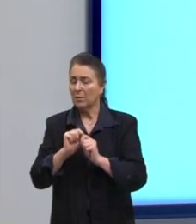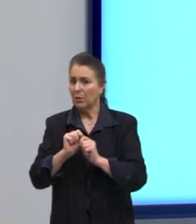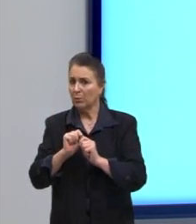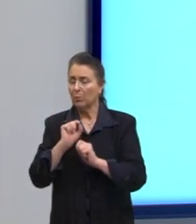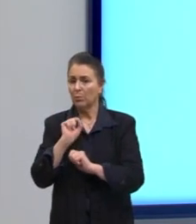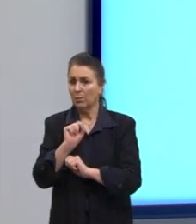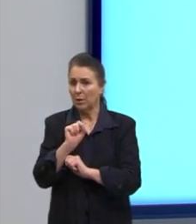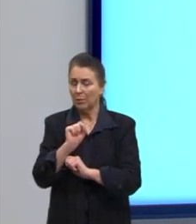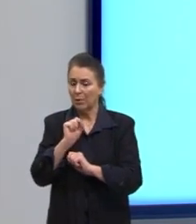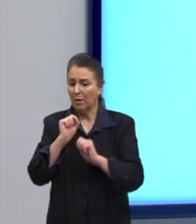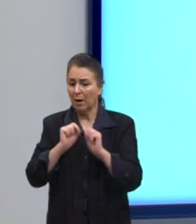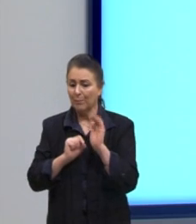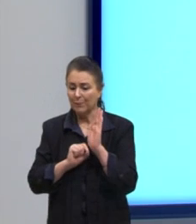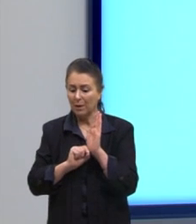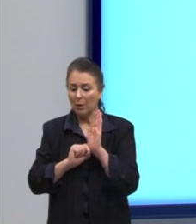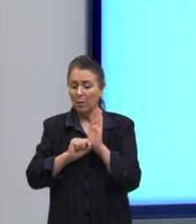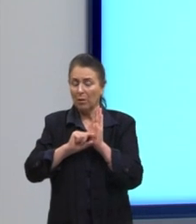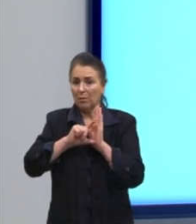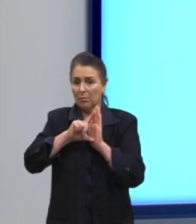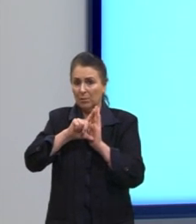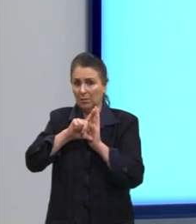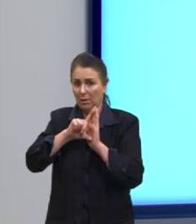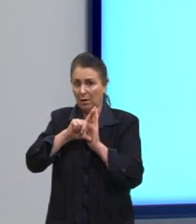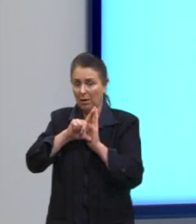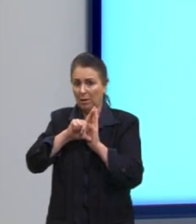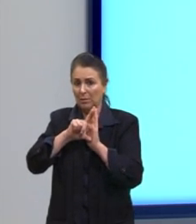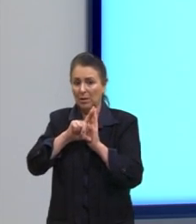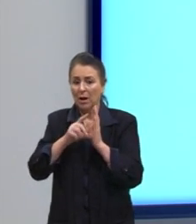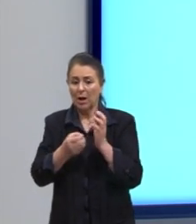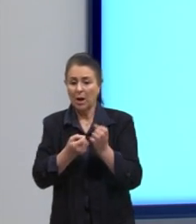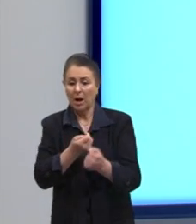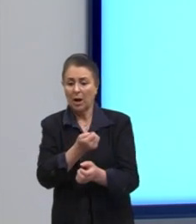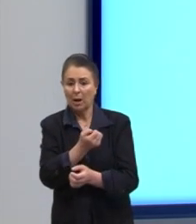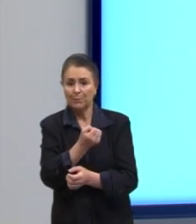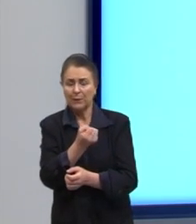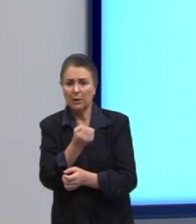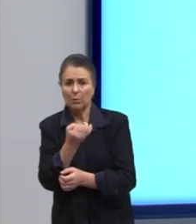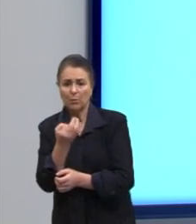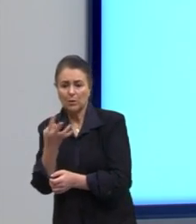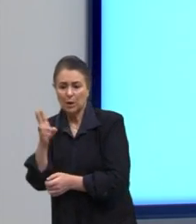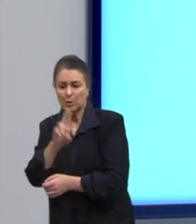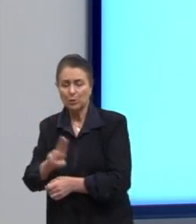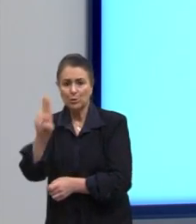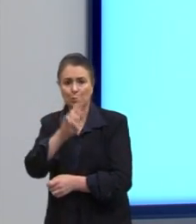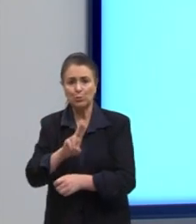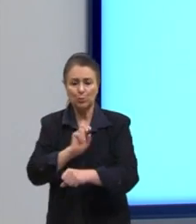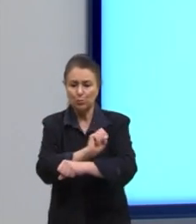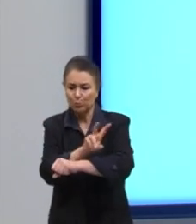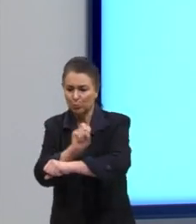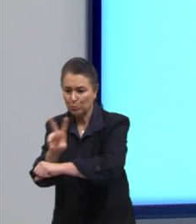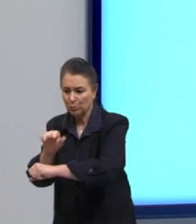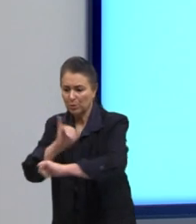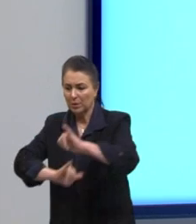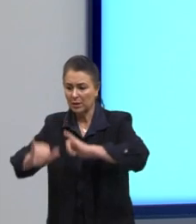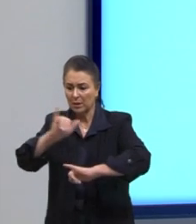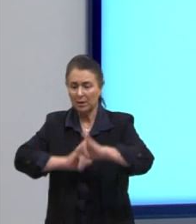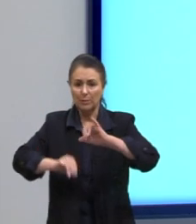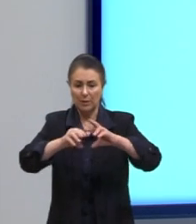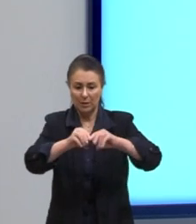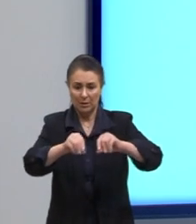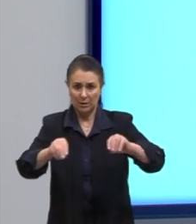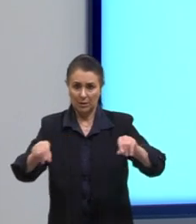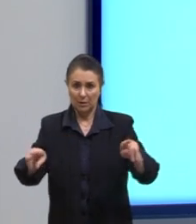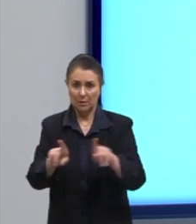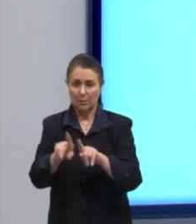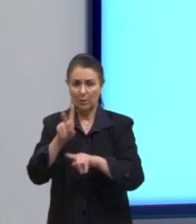aumentar o produtos químicos que pode ser prejudiciais então para todos as